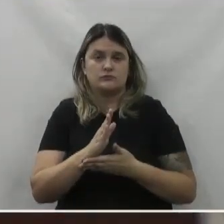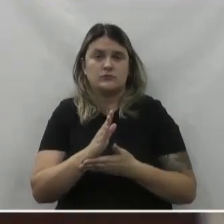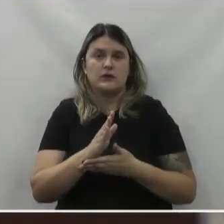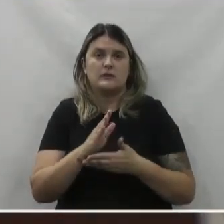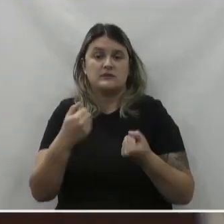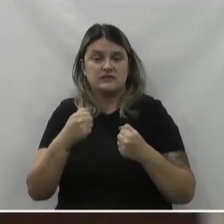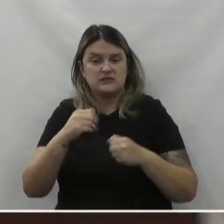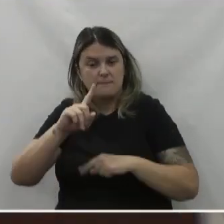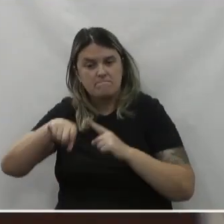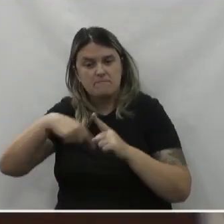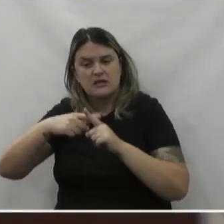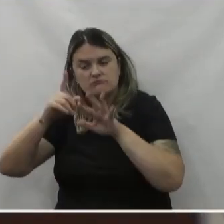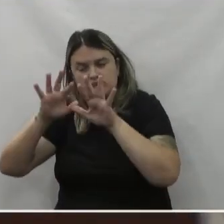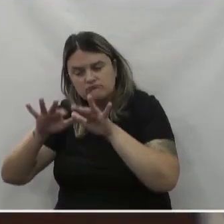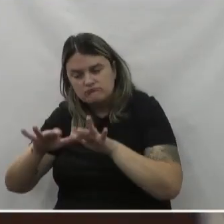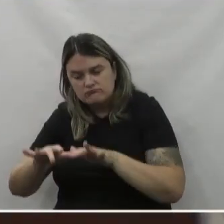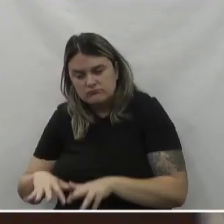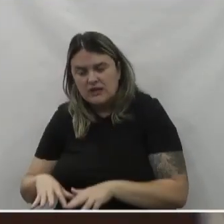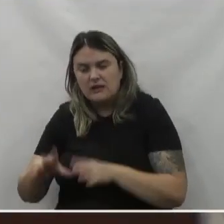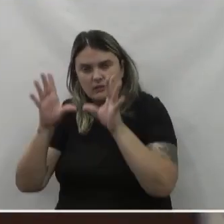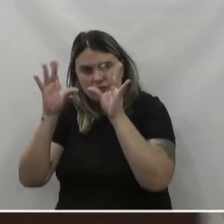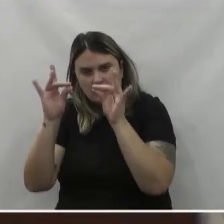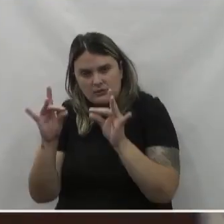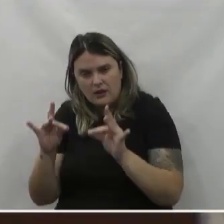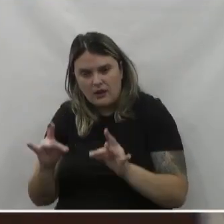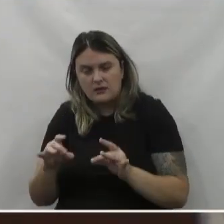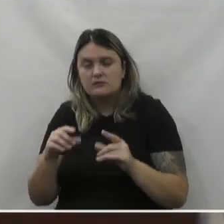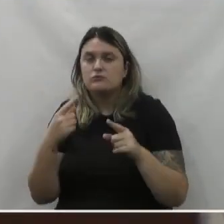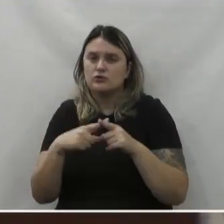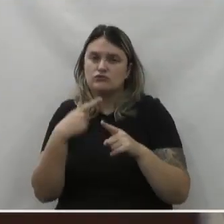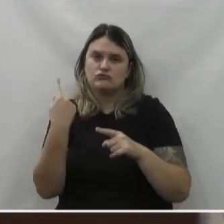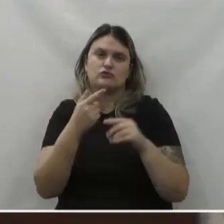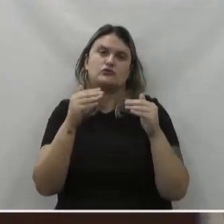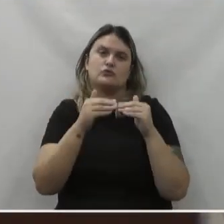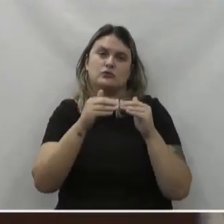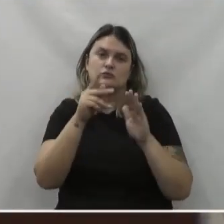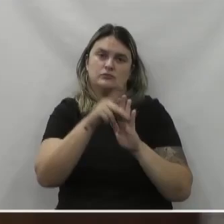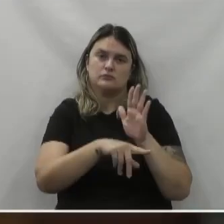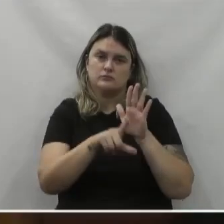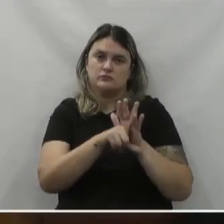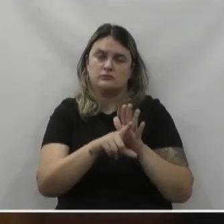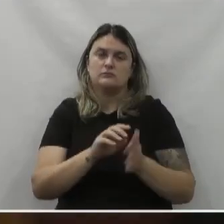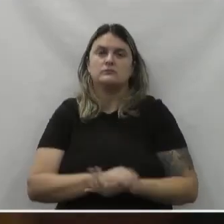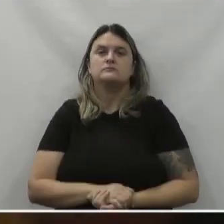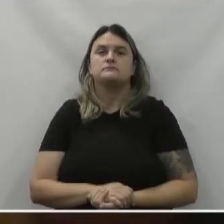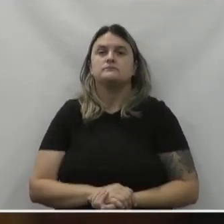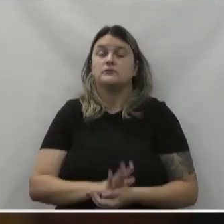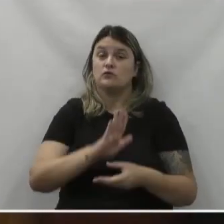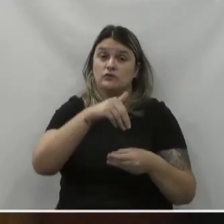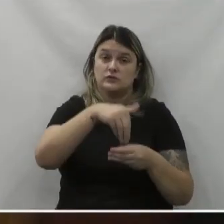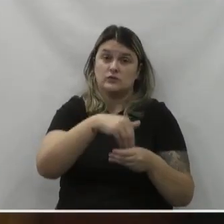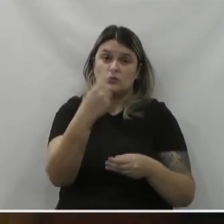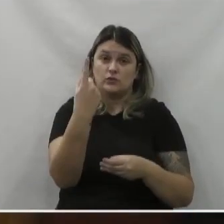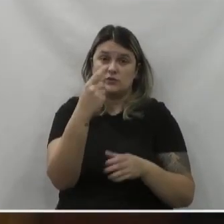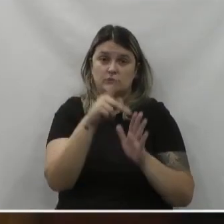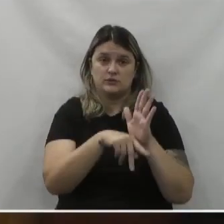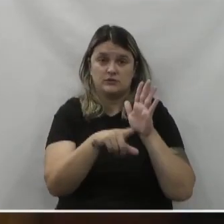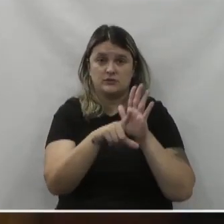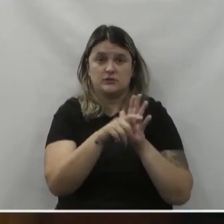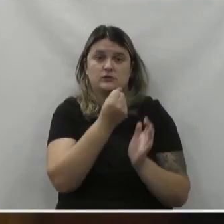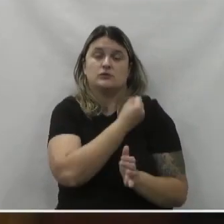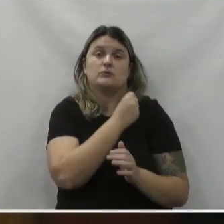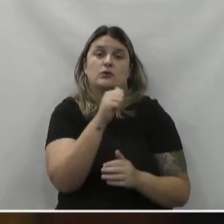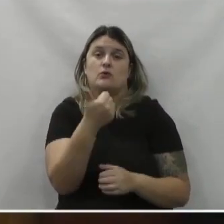da Comissão de Finanças, Orçamento e Patrimônio. Favorável ao projeto de lei ordinária número 11, 2025. Votação única do projeto de lei ordinária